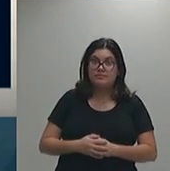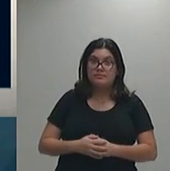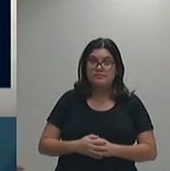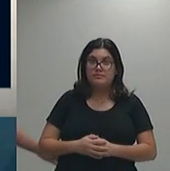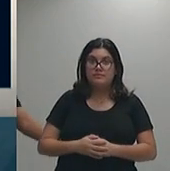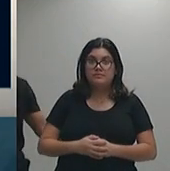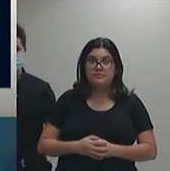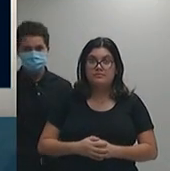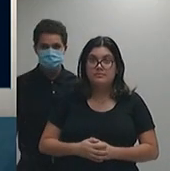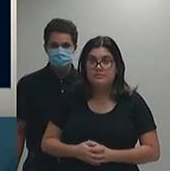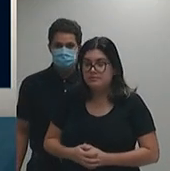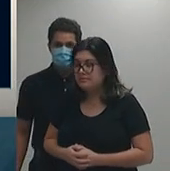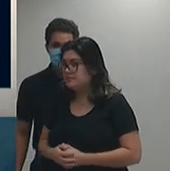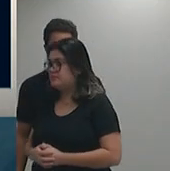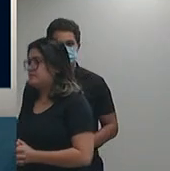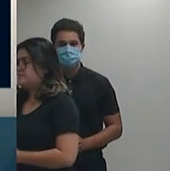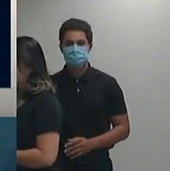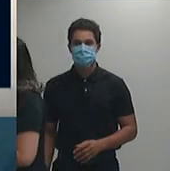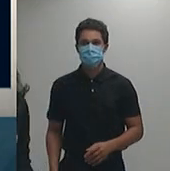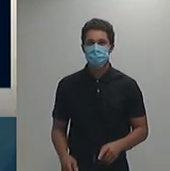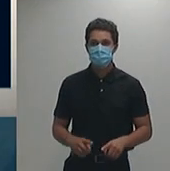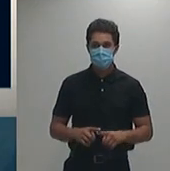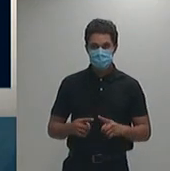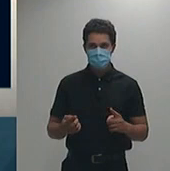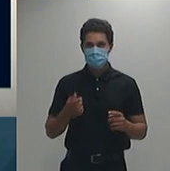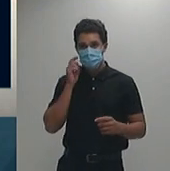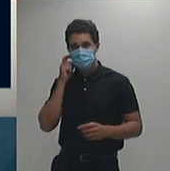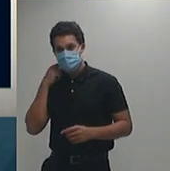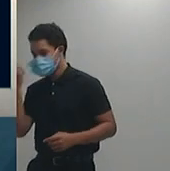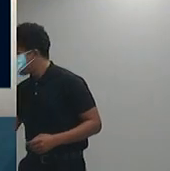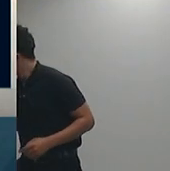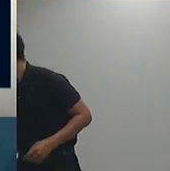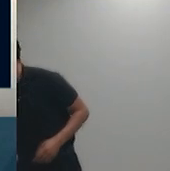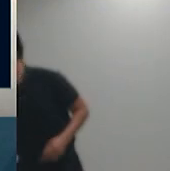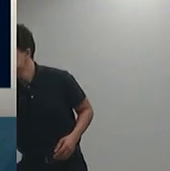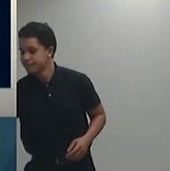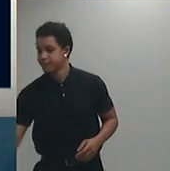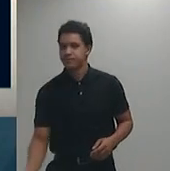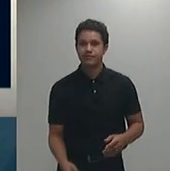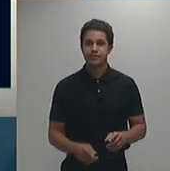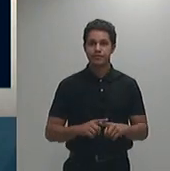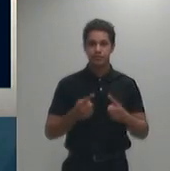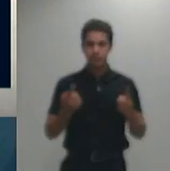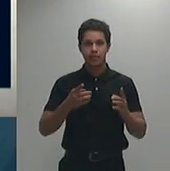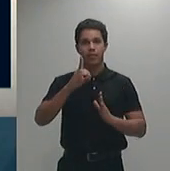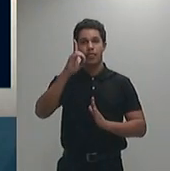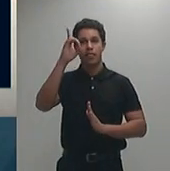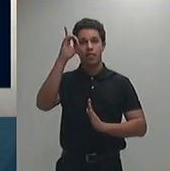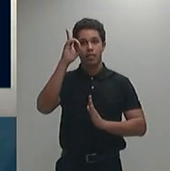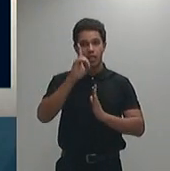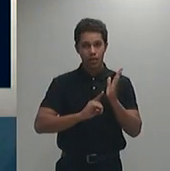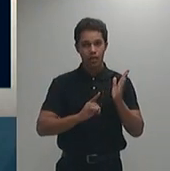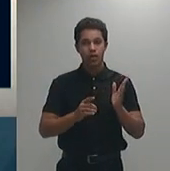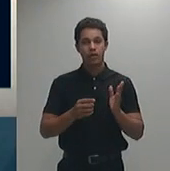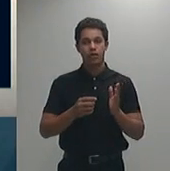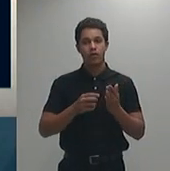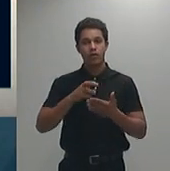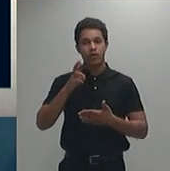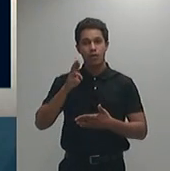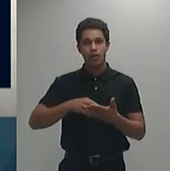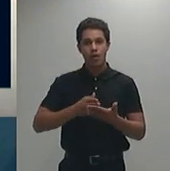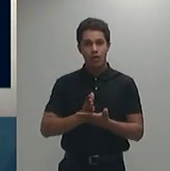bom então proclamo o resultado E aí e